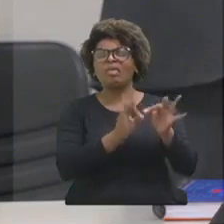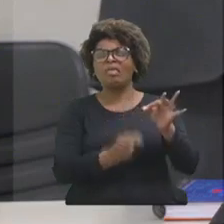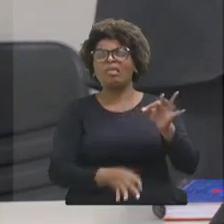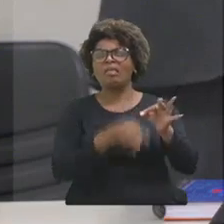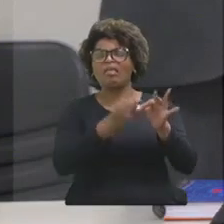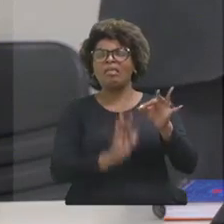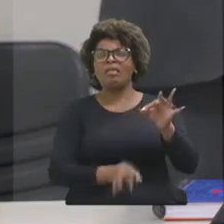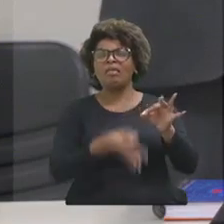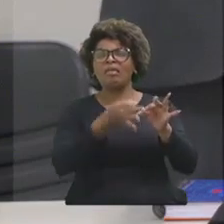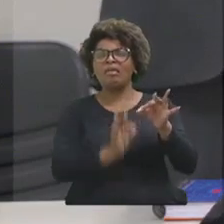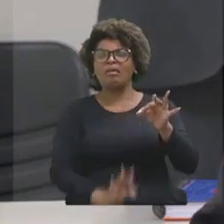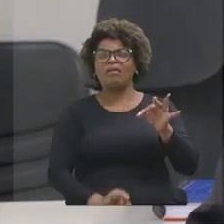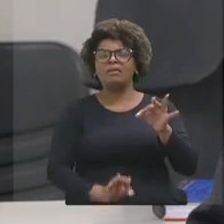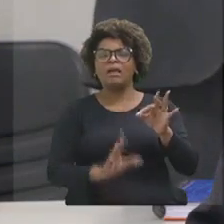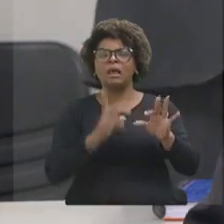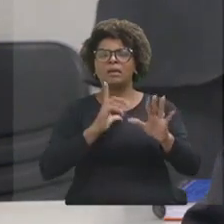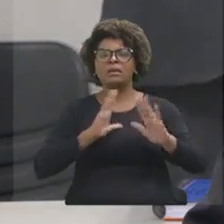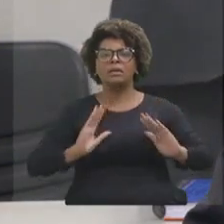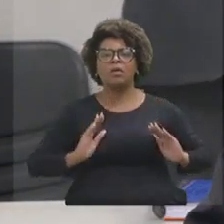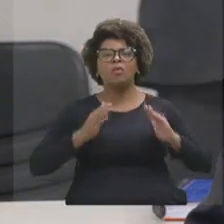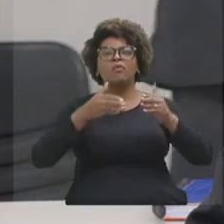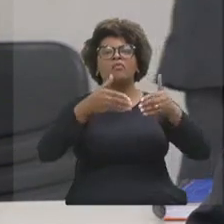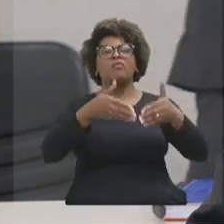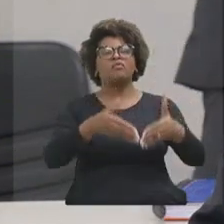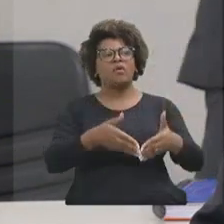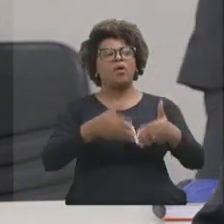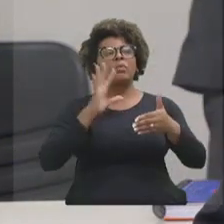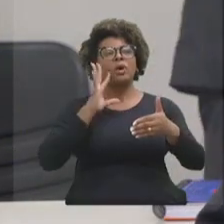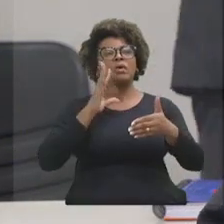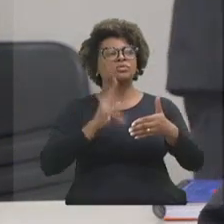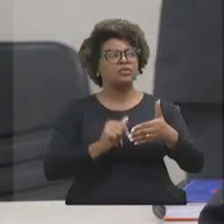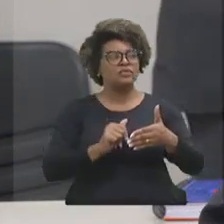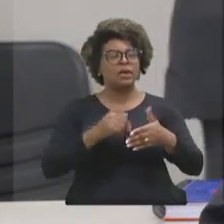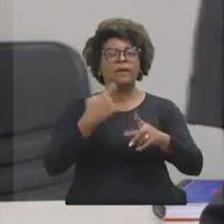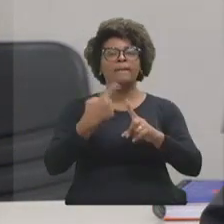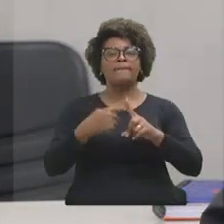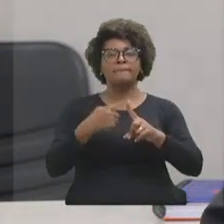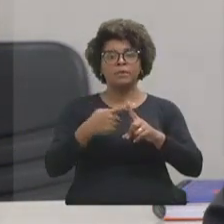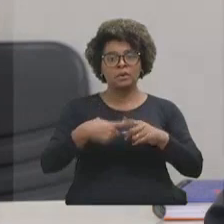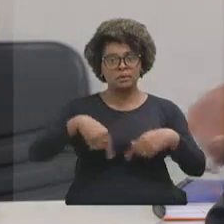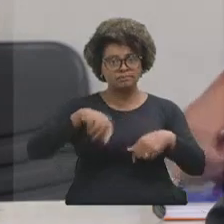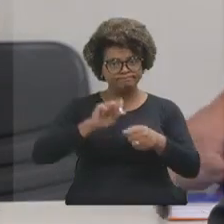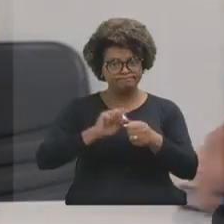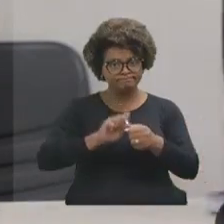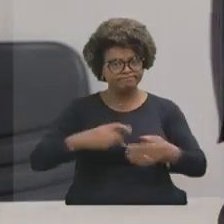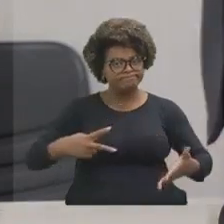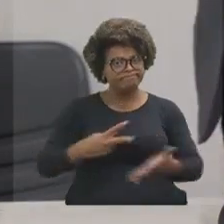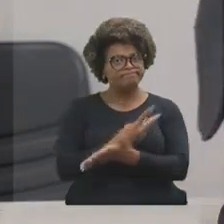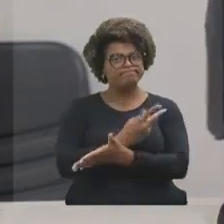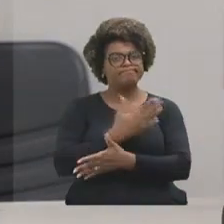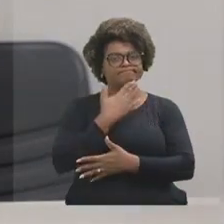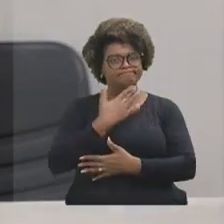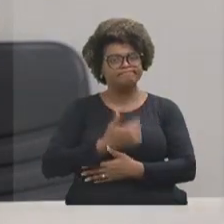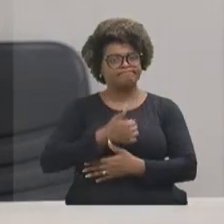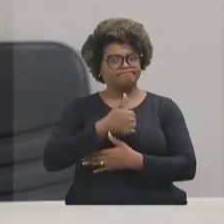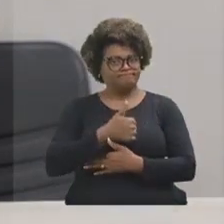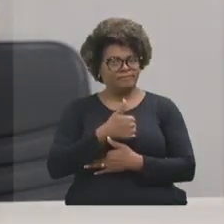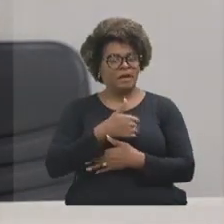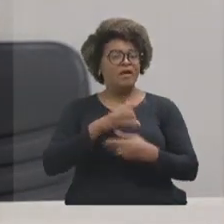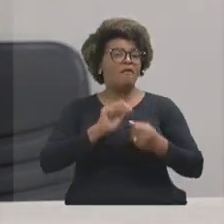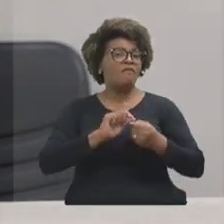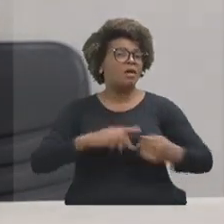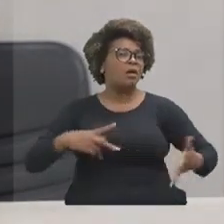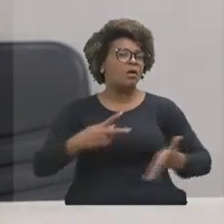primária tem que ser a centralidade do cuidado e além de falar nós temos que fazer isso acontecer e fazer isso